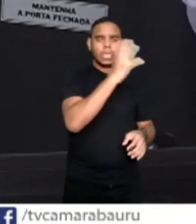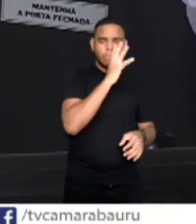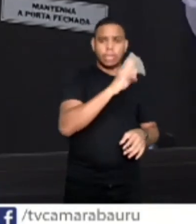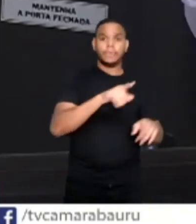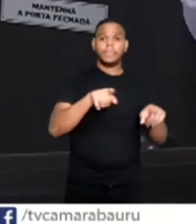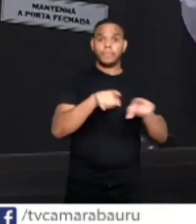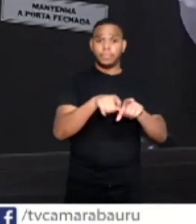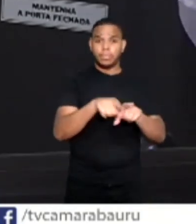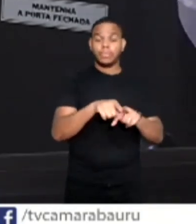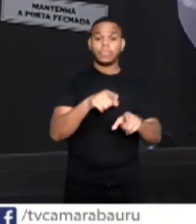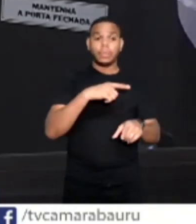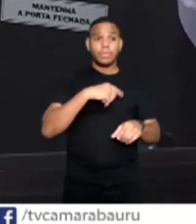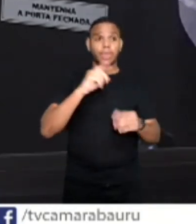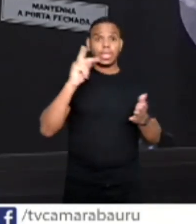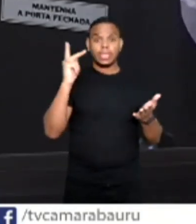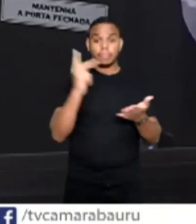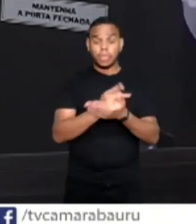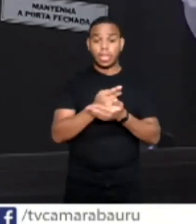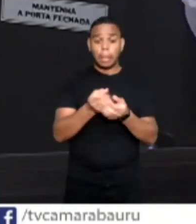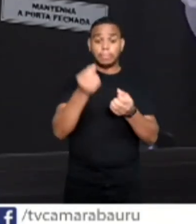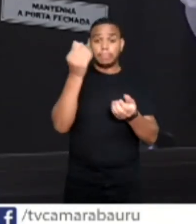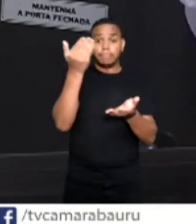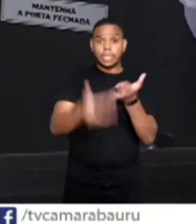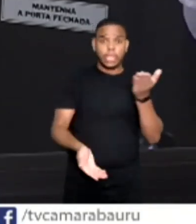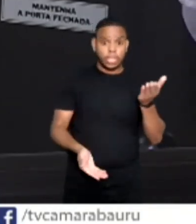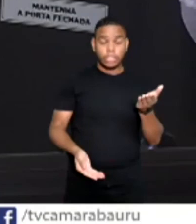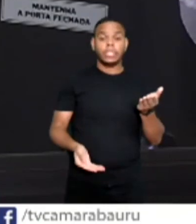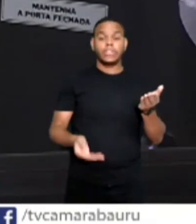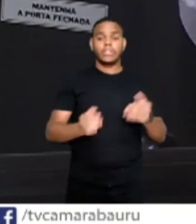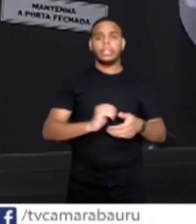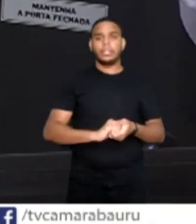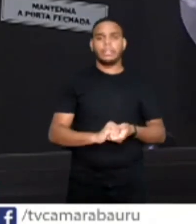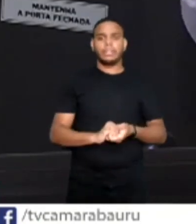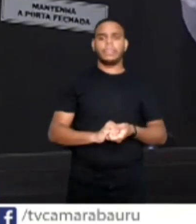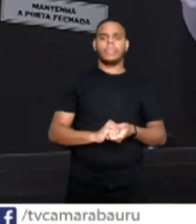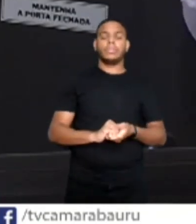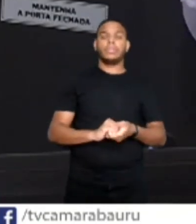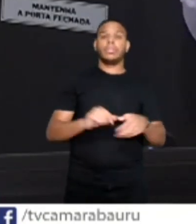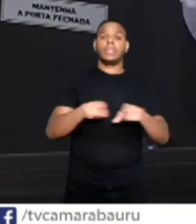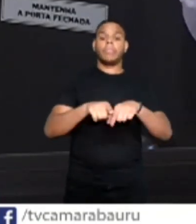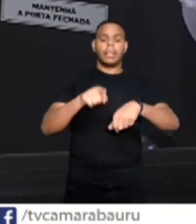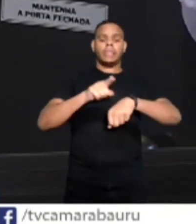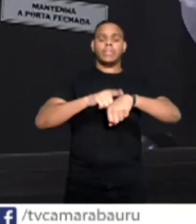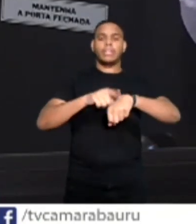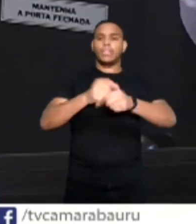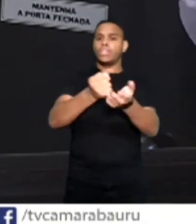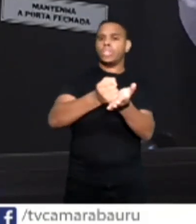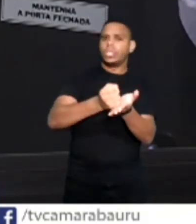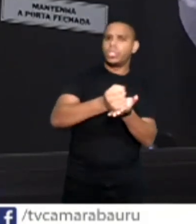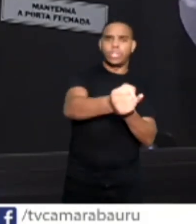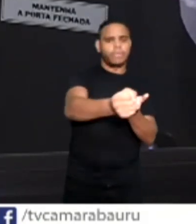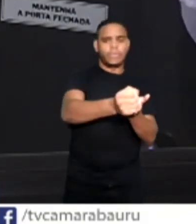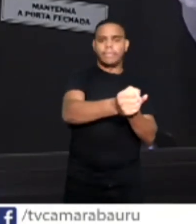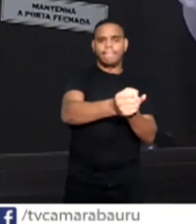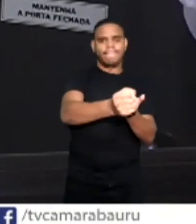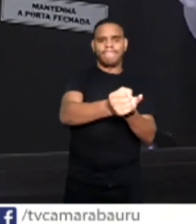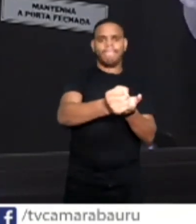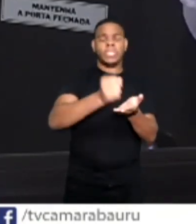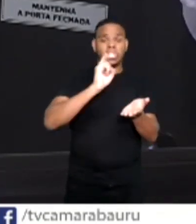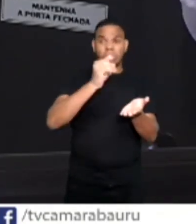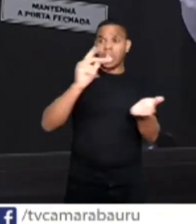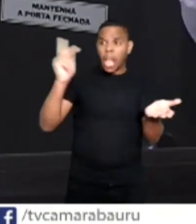ocasião depois de perdida e o tempo depois de passado.